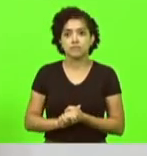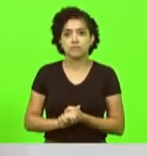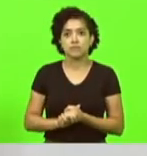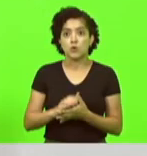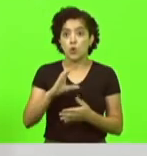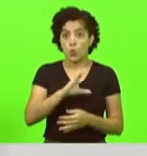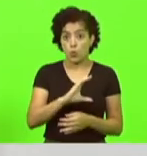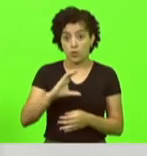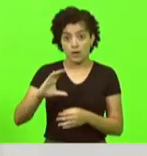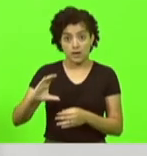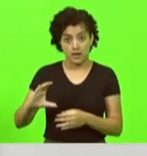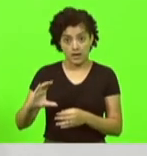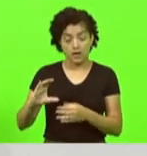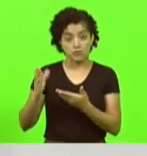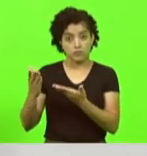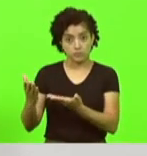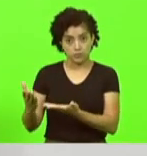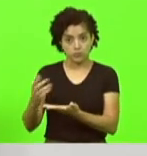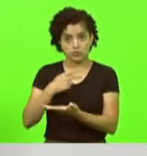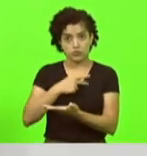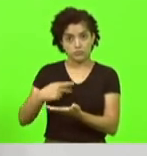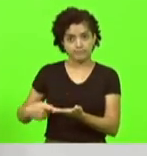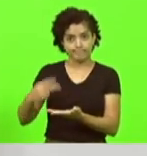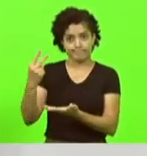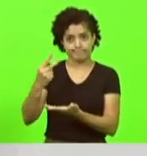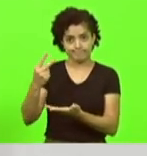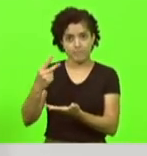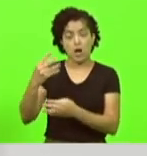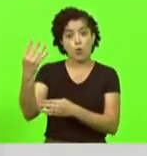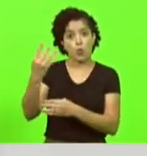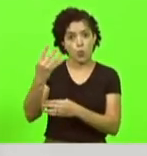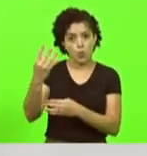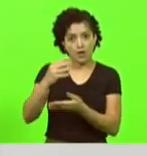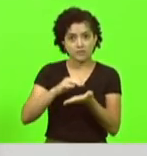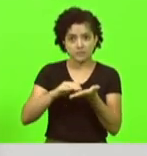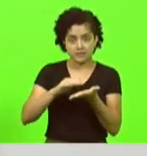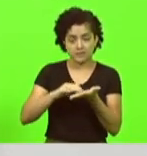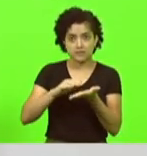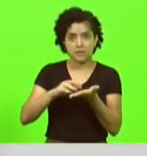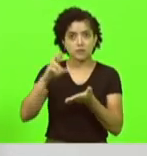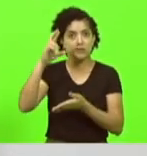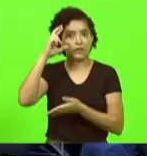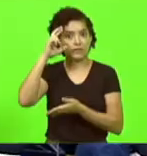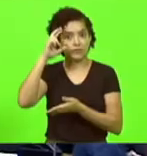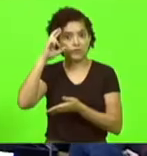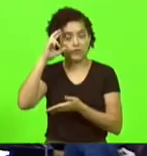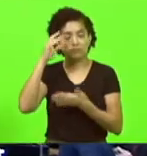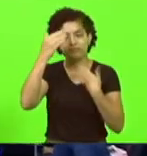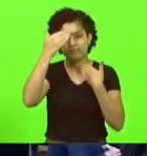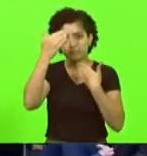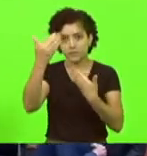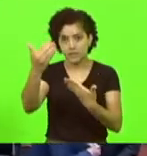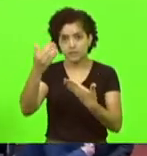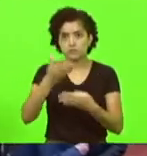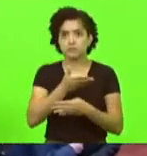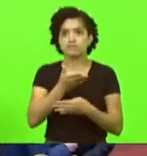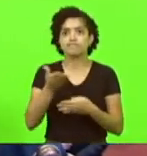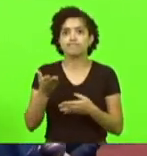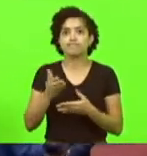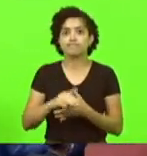eu concordo secretário Ricardo Alba Obrigado a todos E